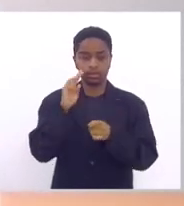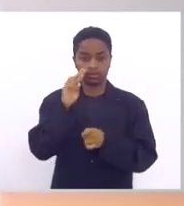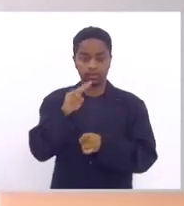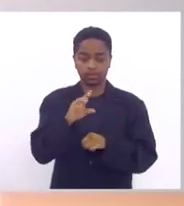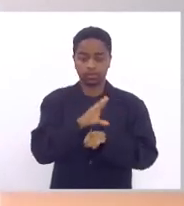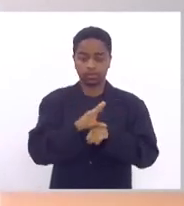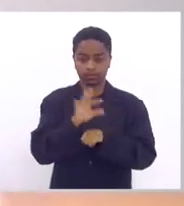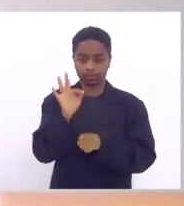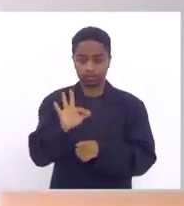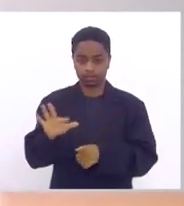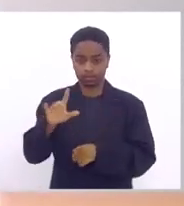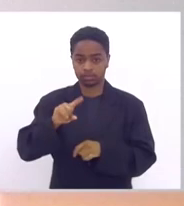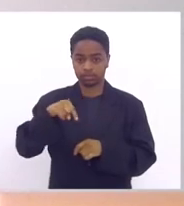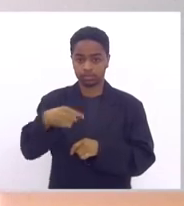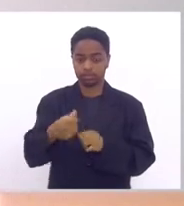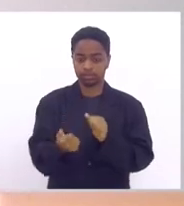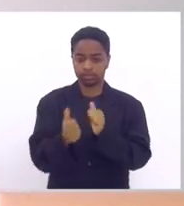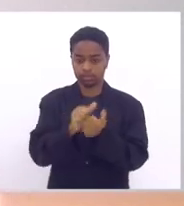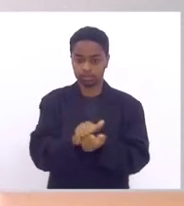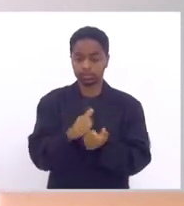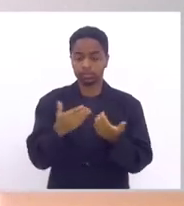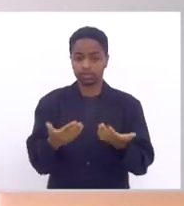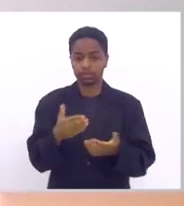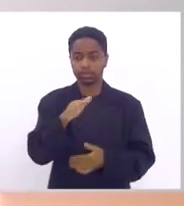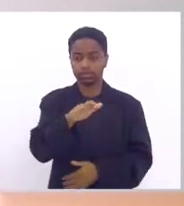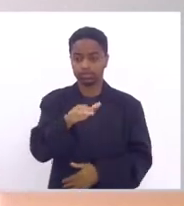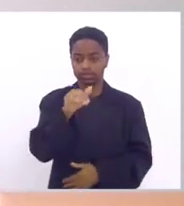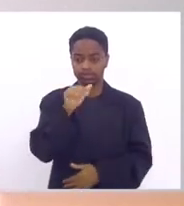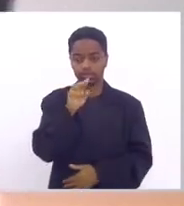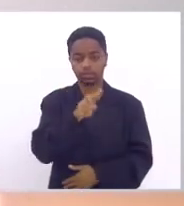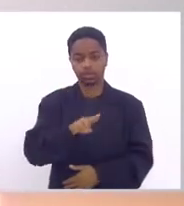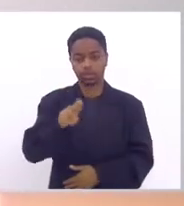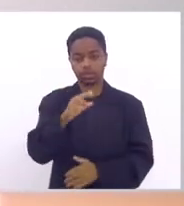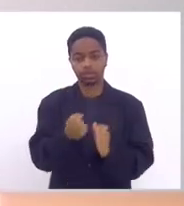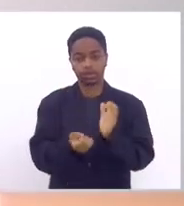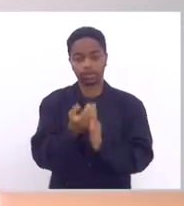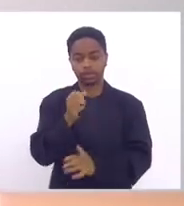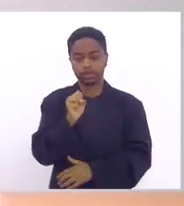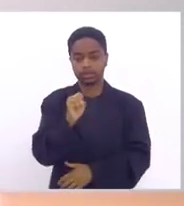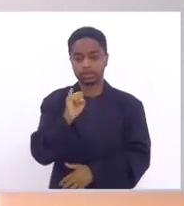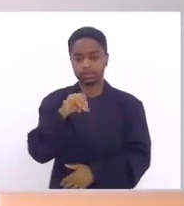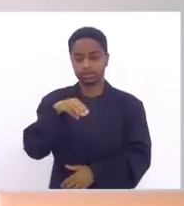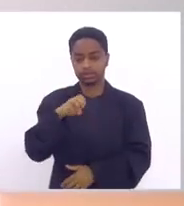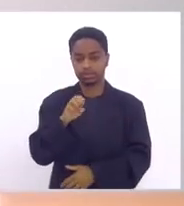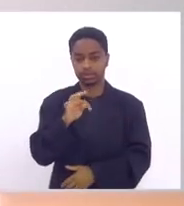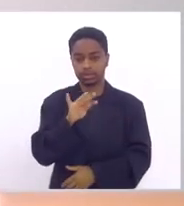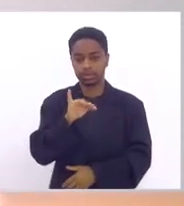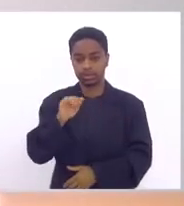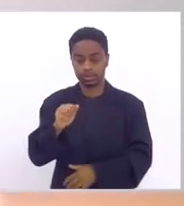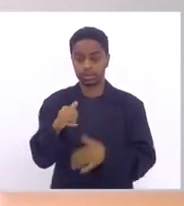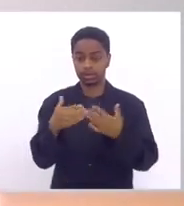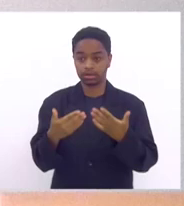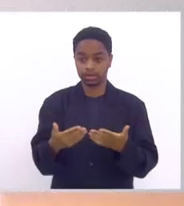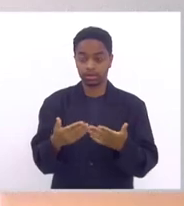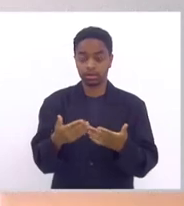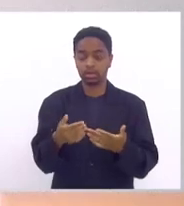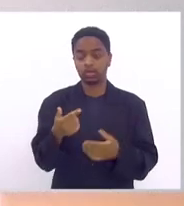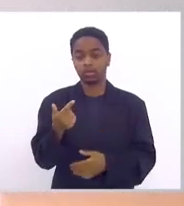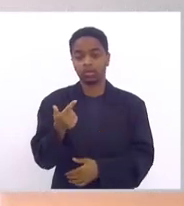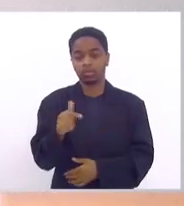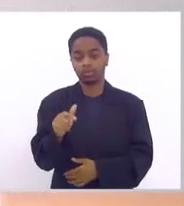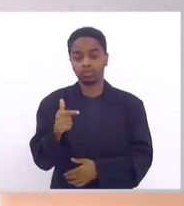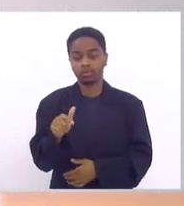adaptava então você fazia então a chamada o nome surgiu simetria a simetria nem tem uma